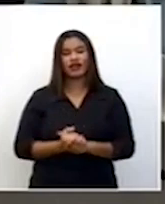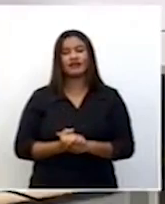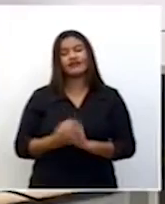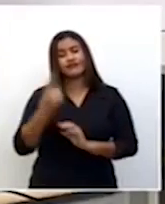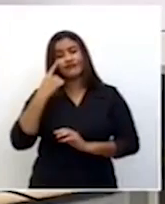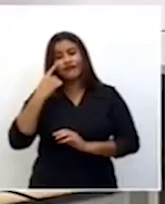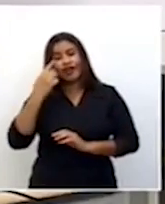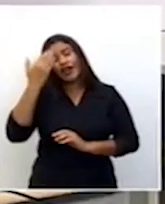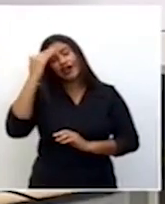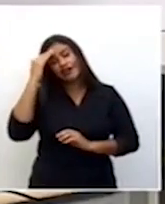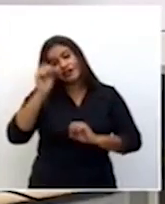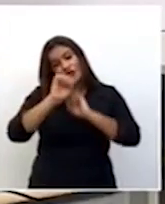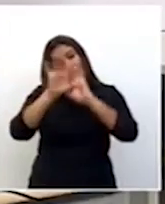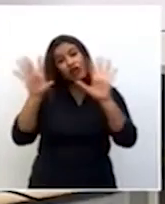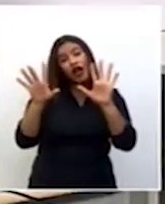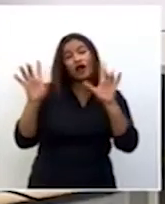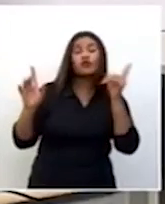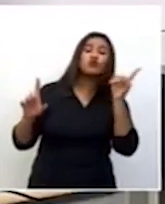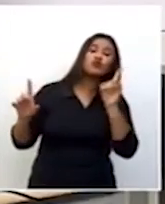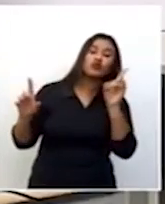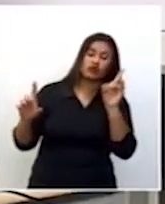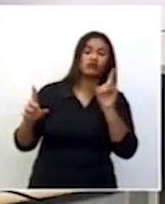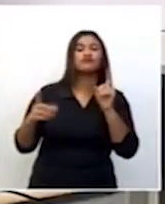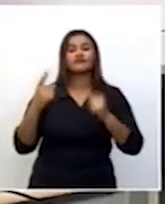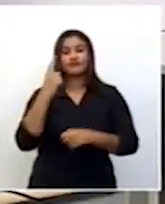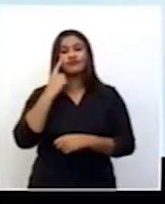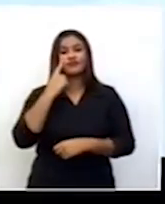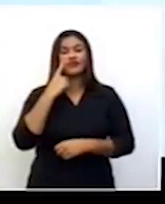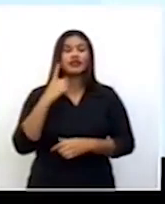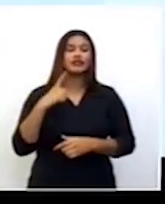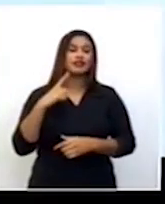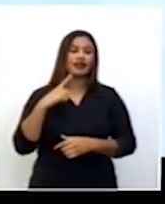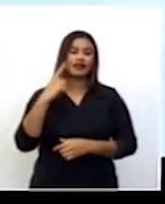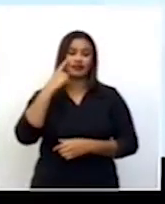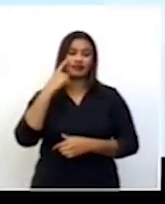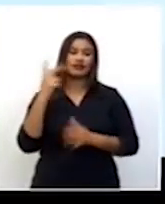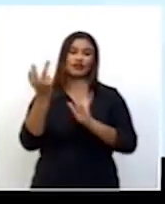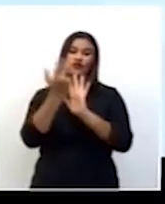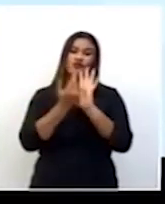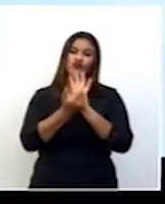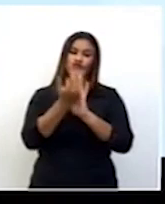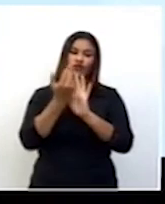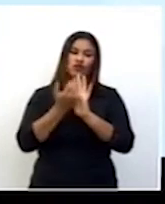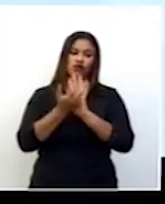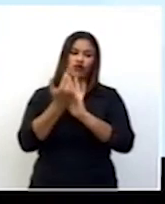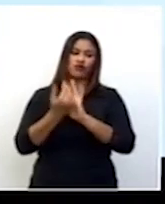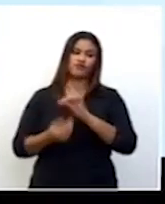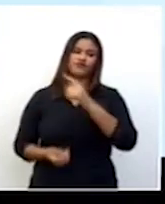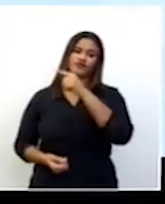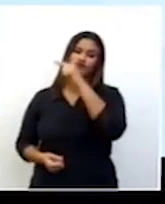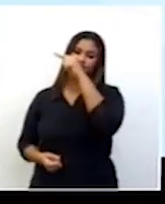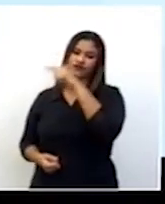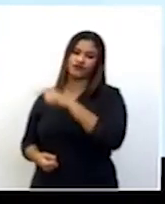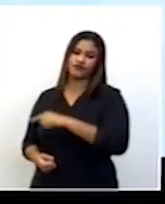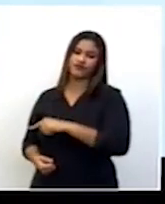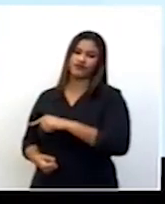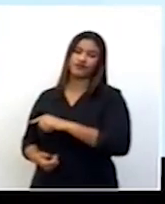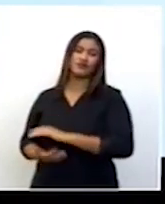próximo exercício, ele está em formato de algumas figuras, né? Mas ele vai apresentar a mesma proporção, a mesma